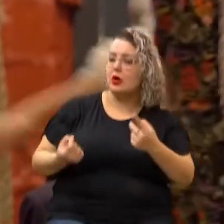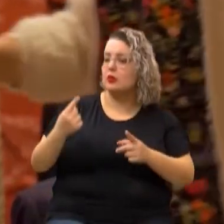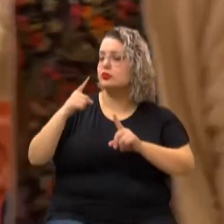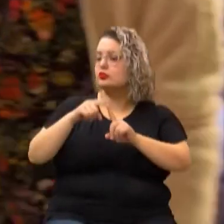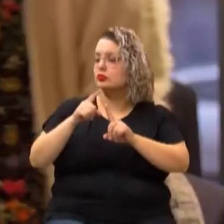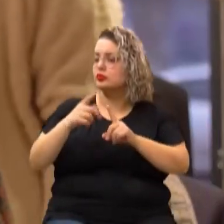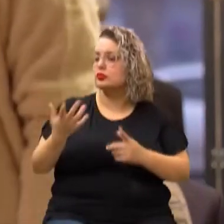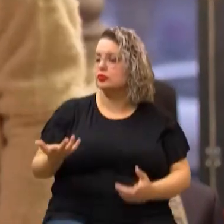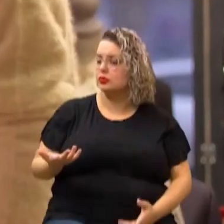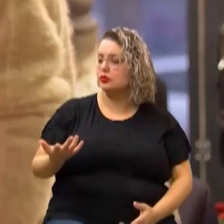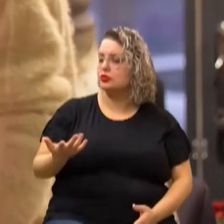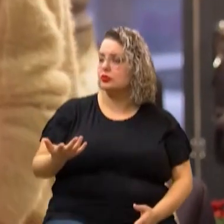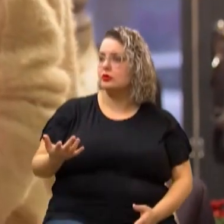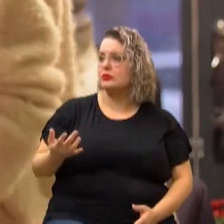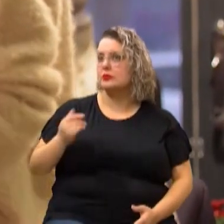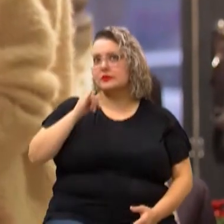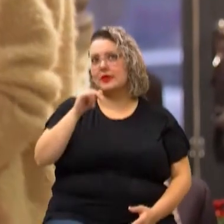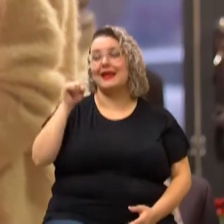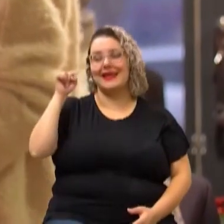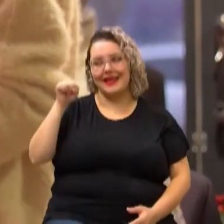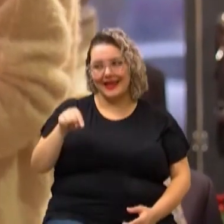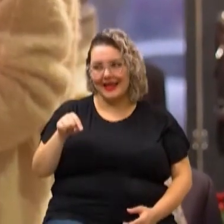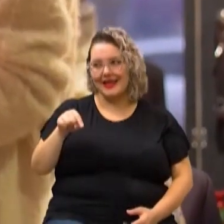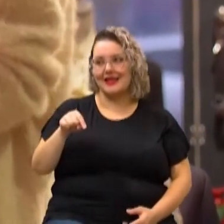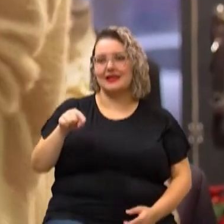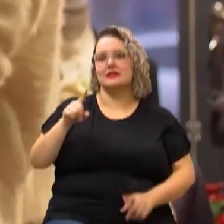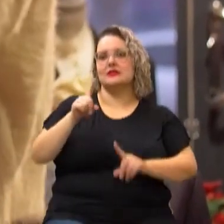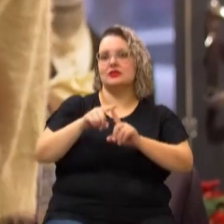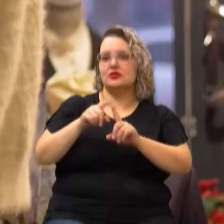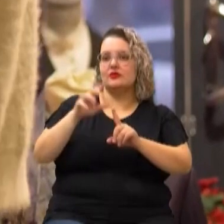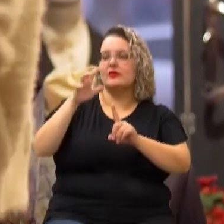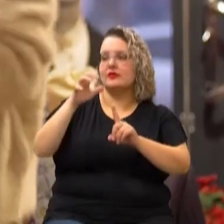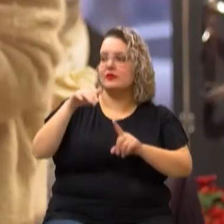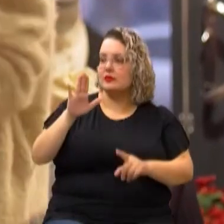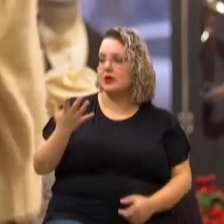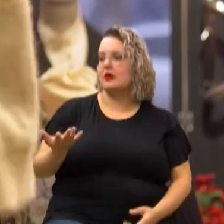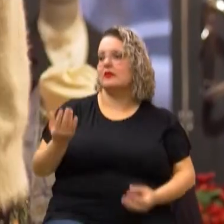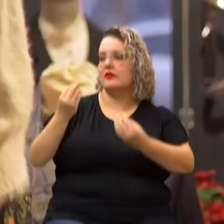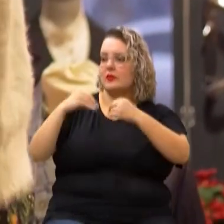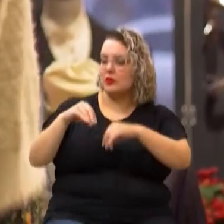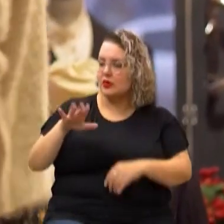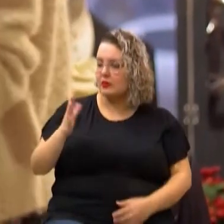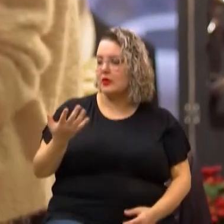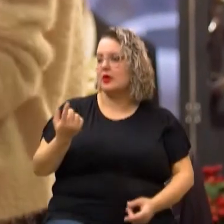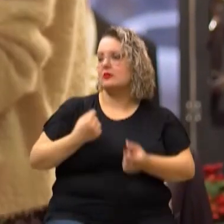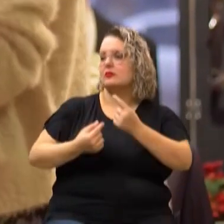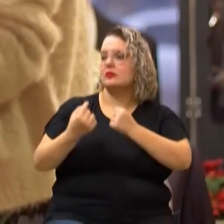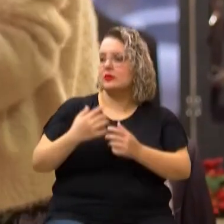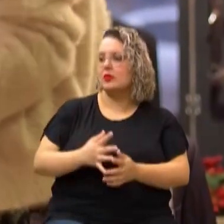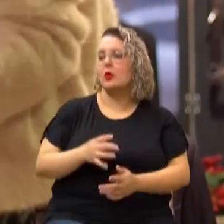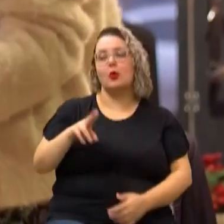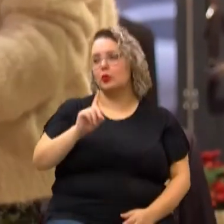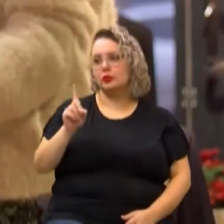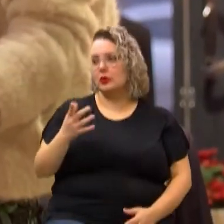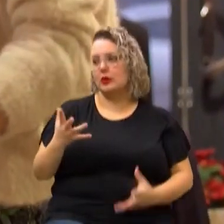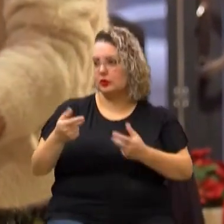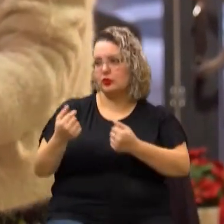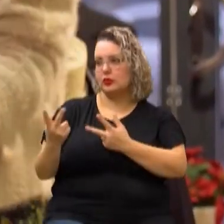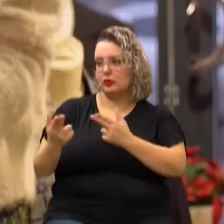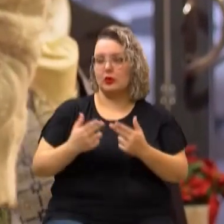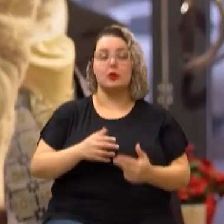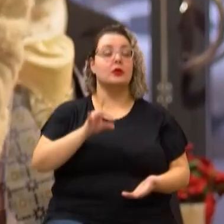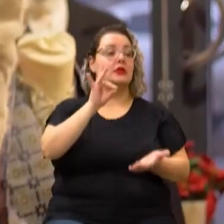reflete em aumento de preço, muitas vezes, né? Ou seja, em produtos específicos, lançamentos, e tudo isso gera-se uma cadeia